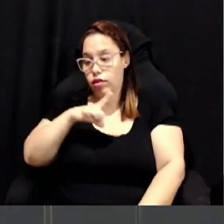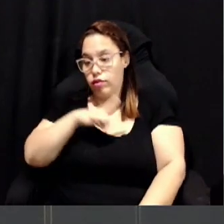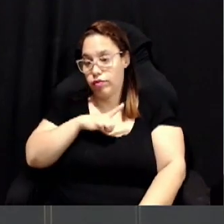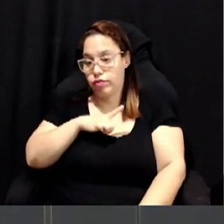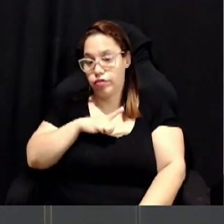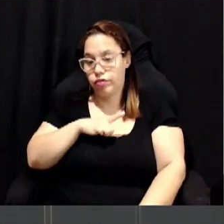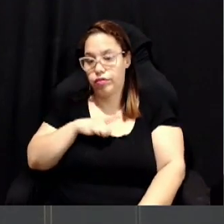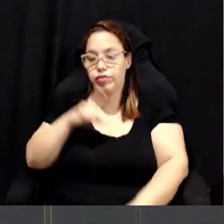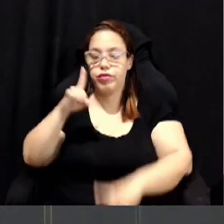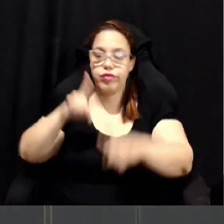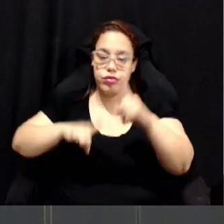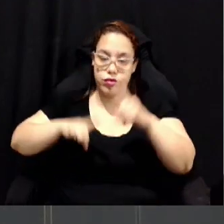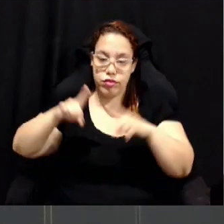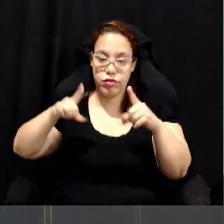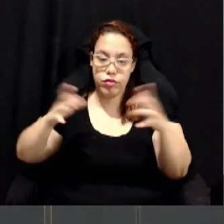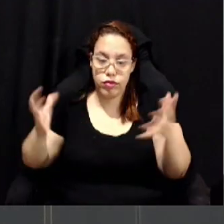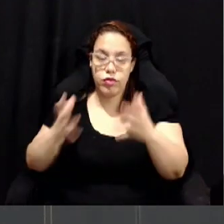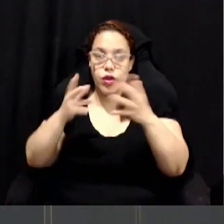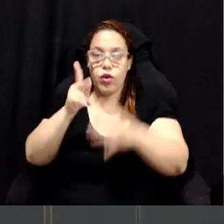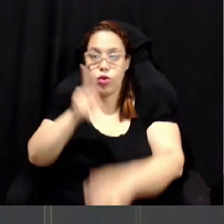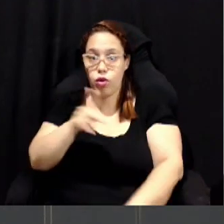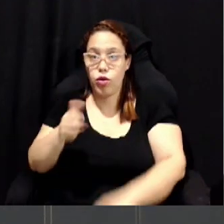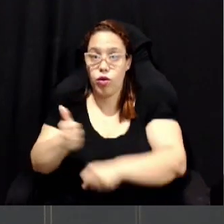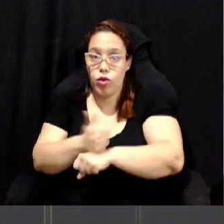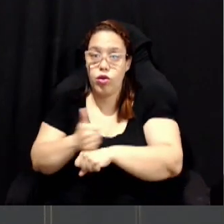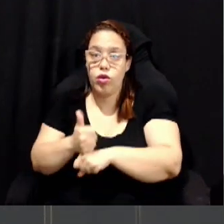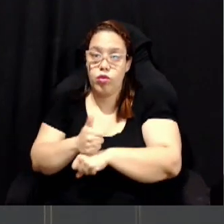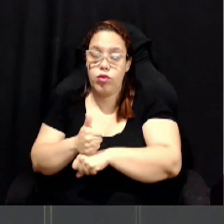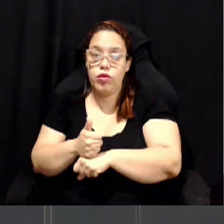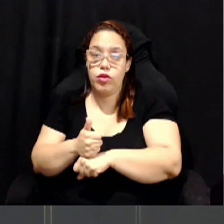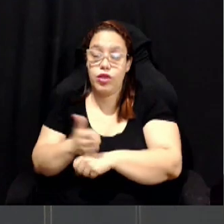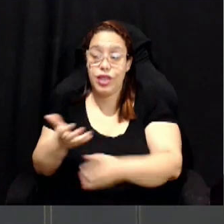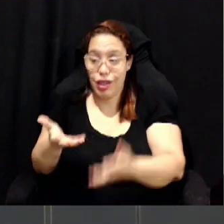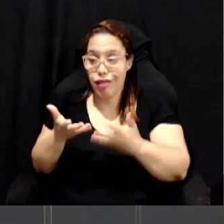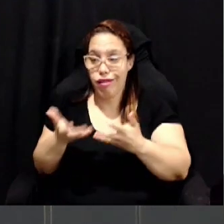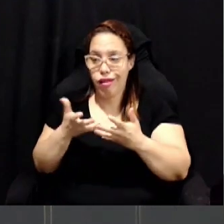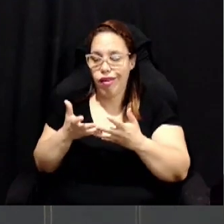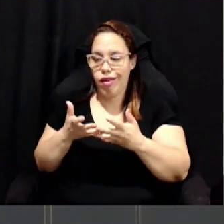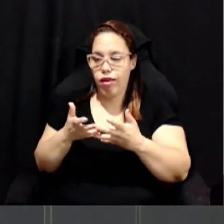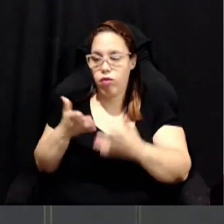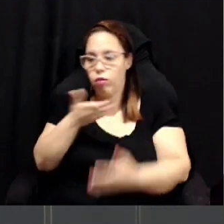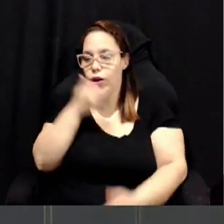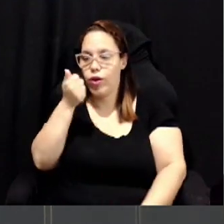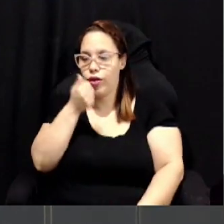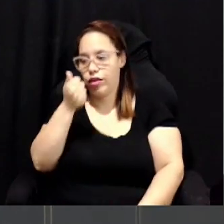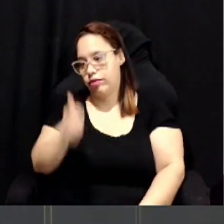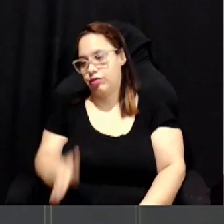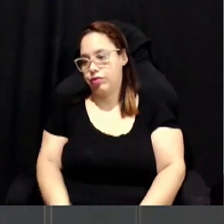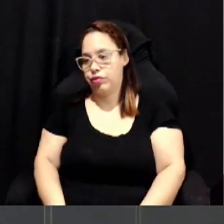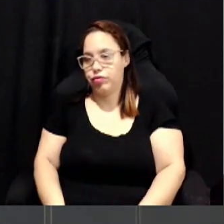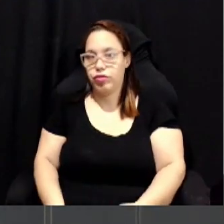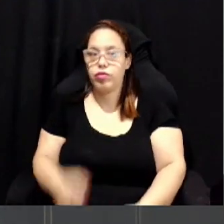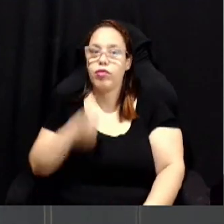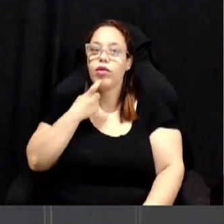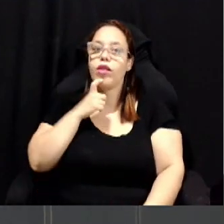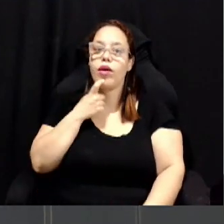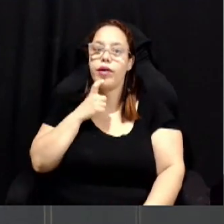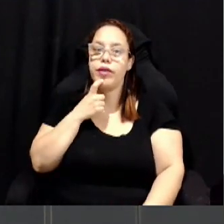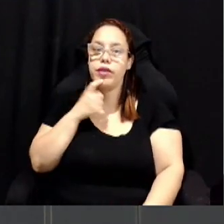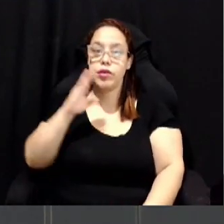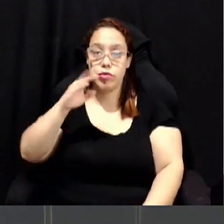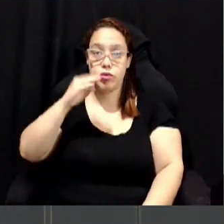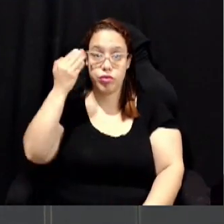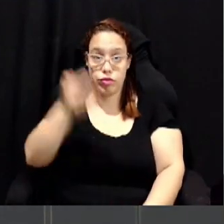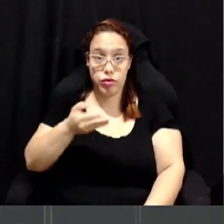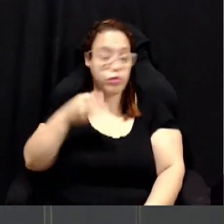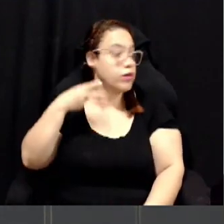realmente do engajamento do profissional, do professor, né? E nesse sentido, eu digo que Campinas também é uma cidade privilegiada, e os vereadores devem